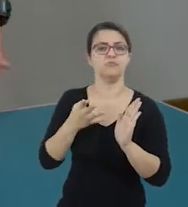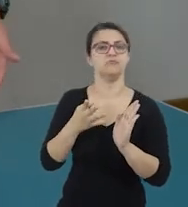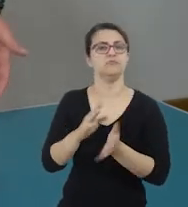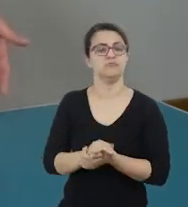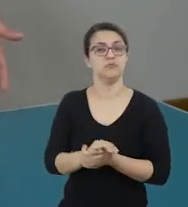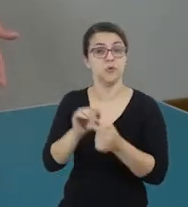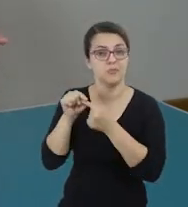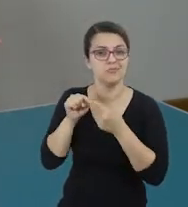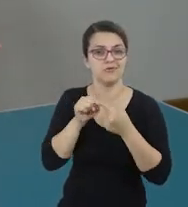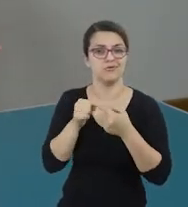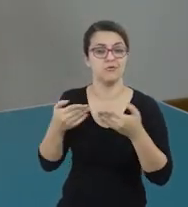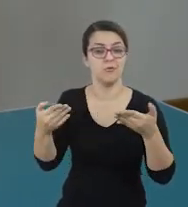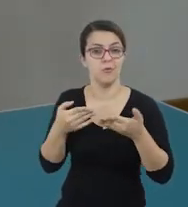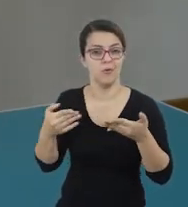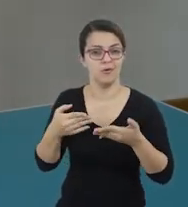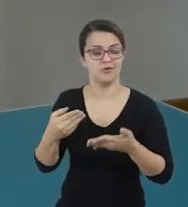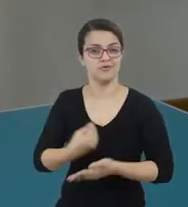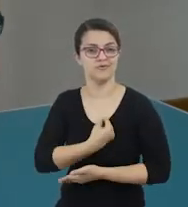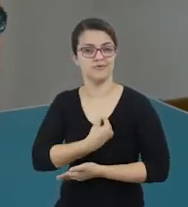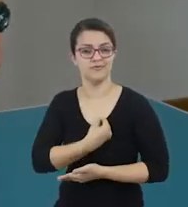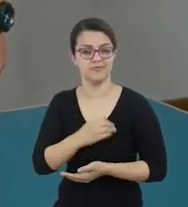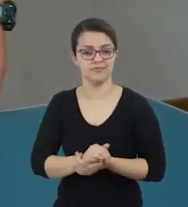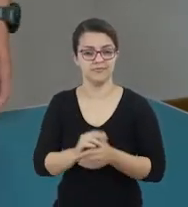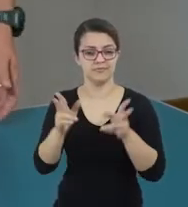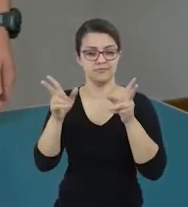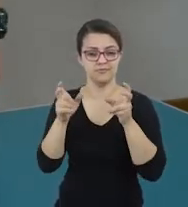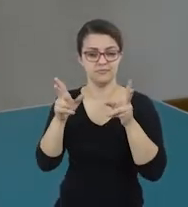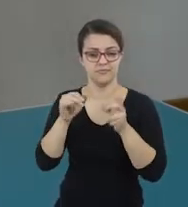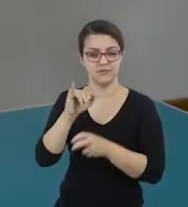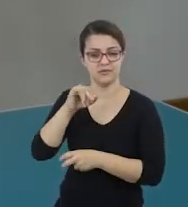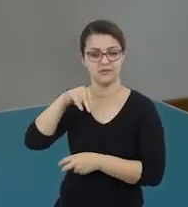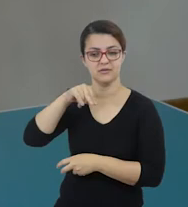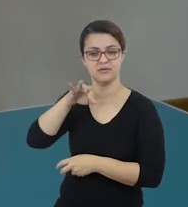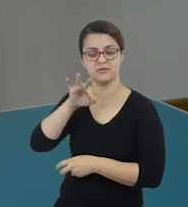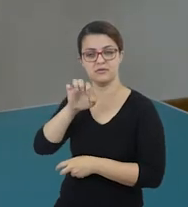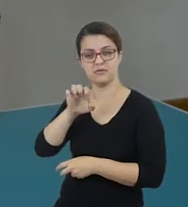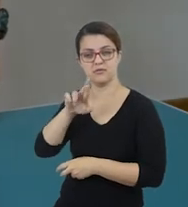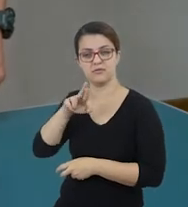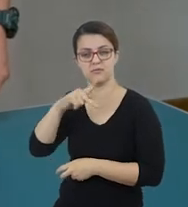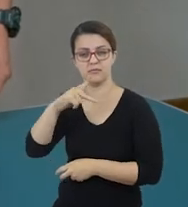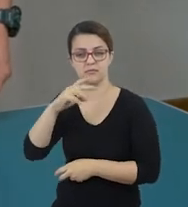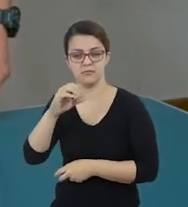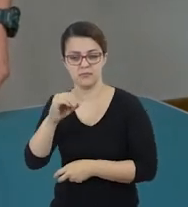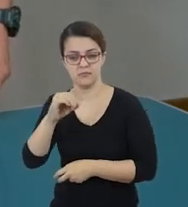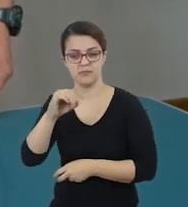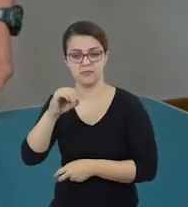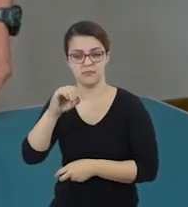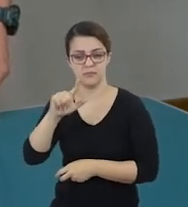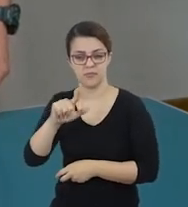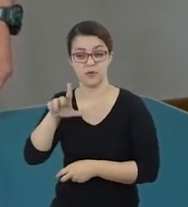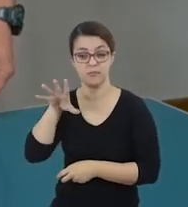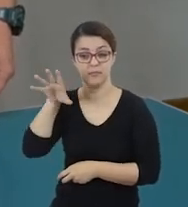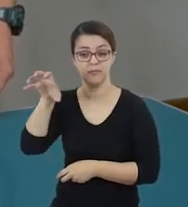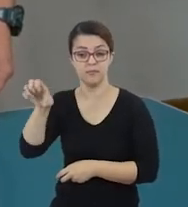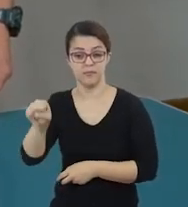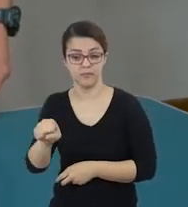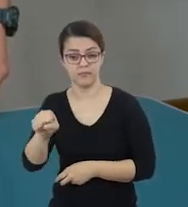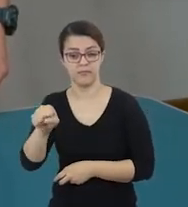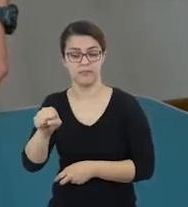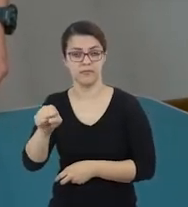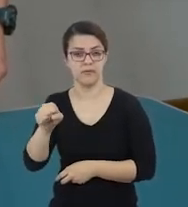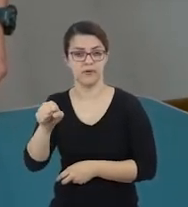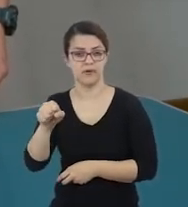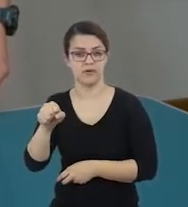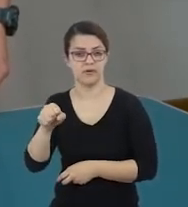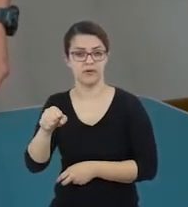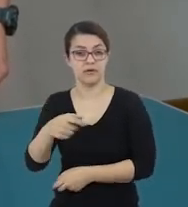sobre a nossa realidade que estamos vivendo, tá? O tema do texto é: Interpol apreende 17 mil kits de testes